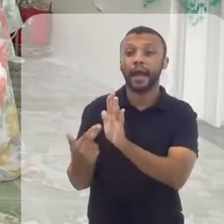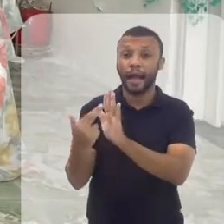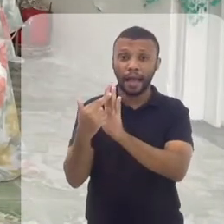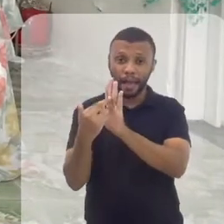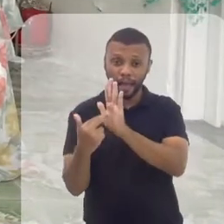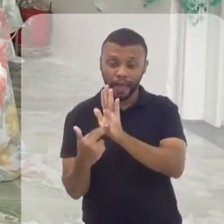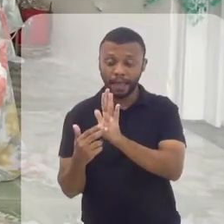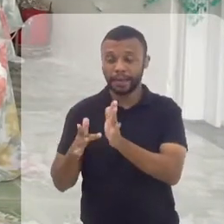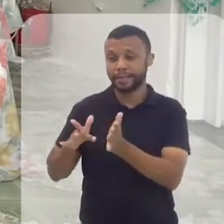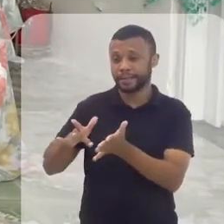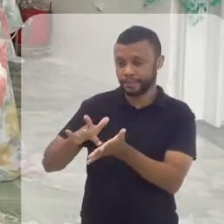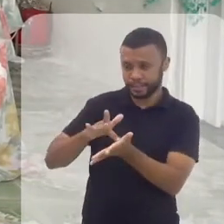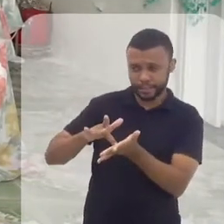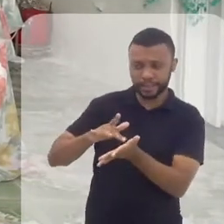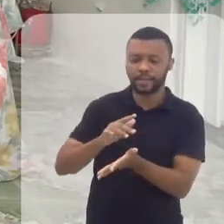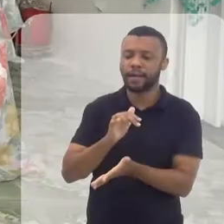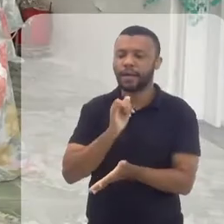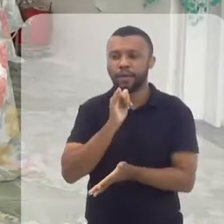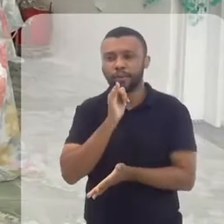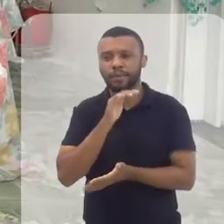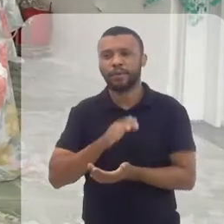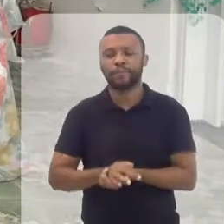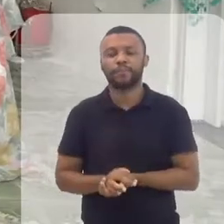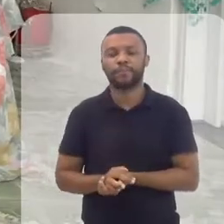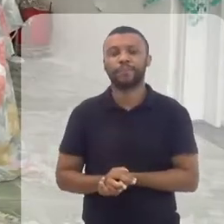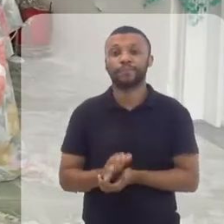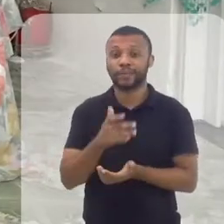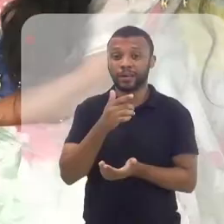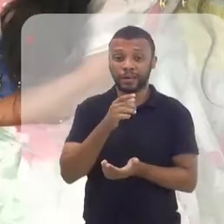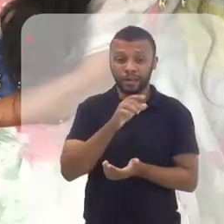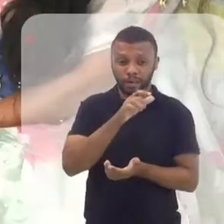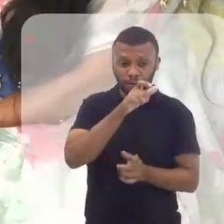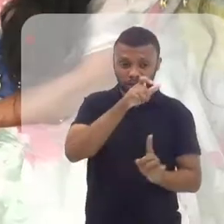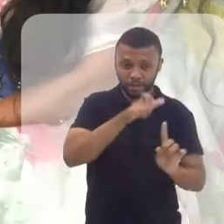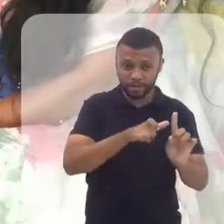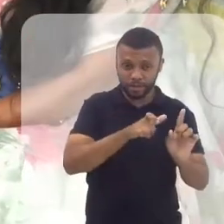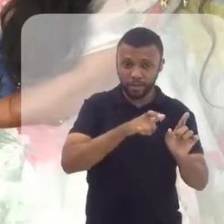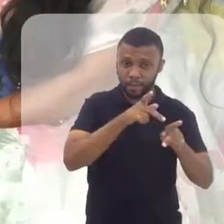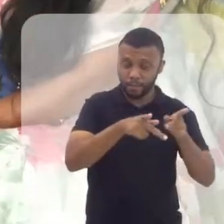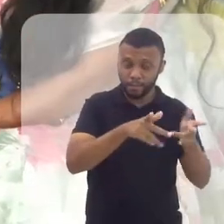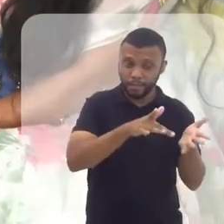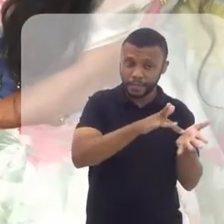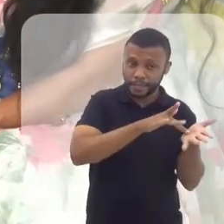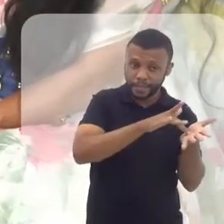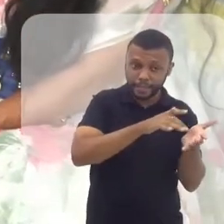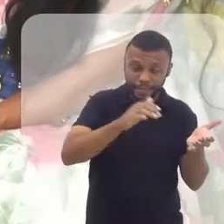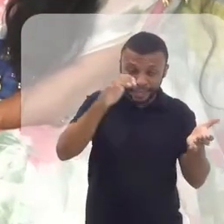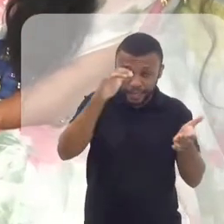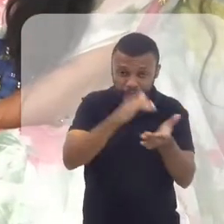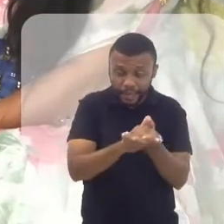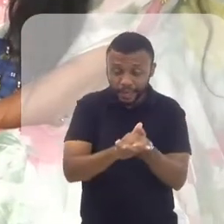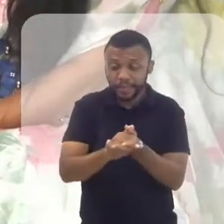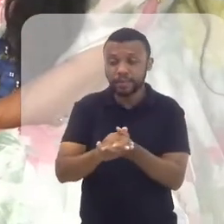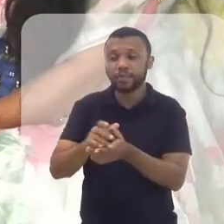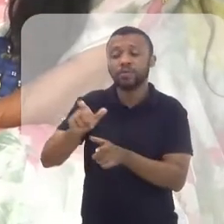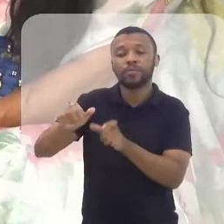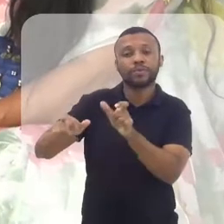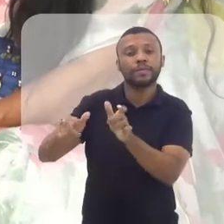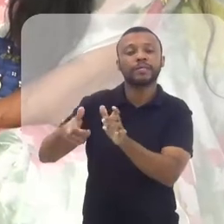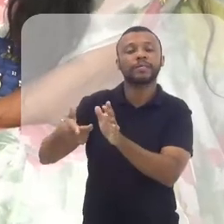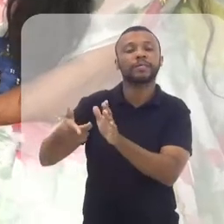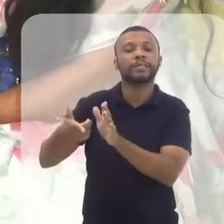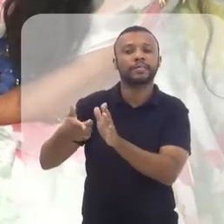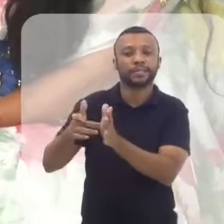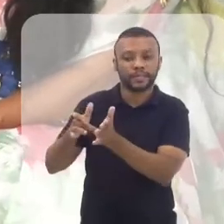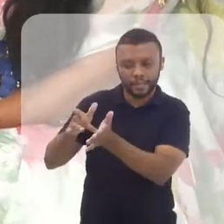as mesmas regras ciganas? Um exemplo, só se casa com um cigano. Olha, hoje em dia não